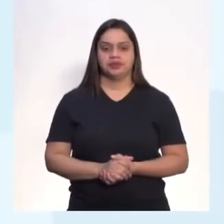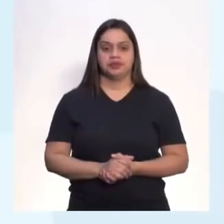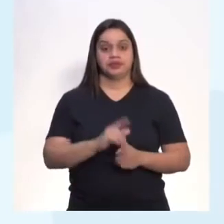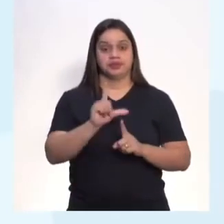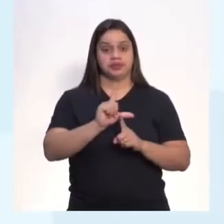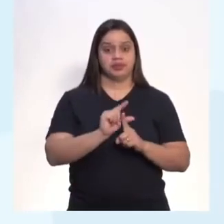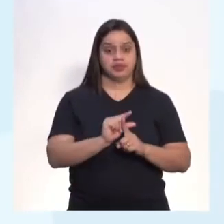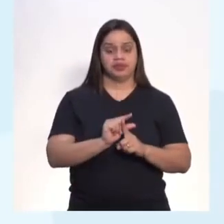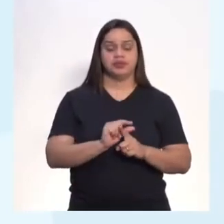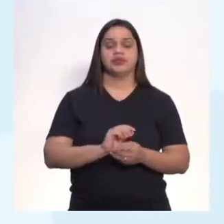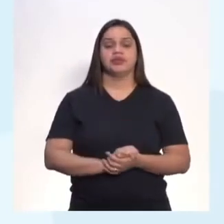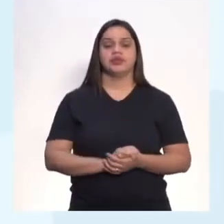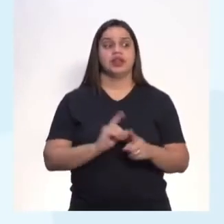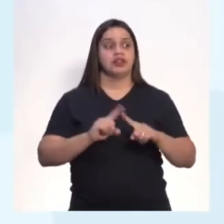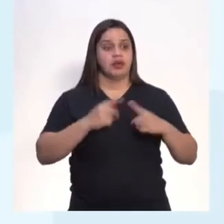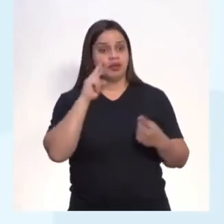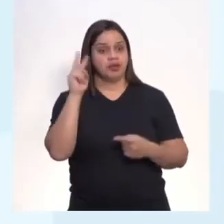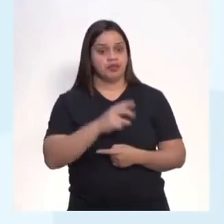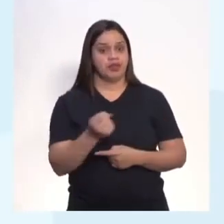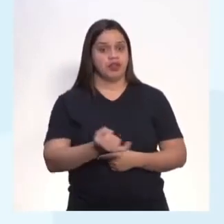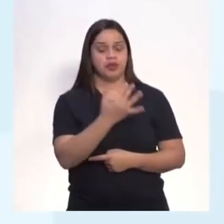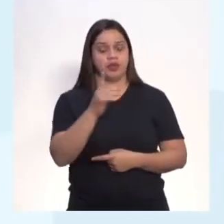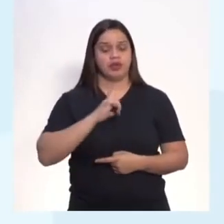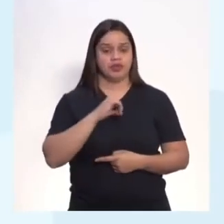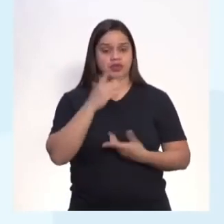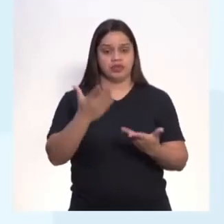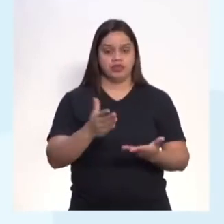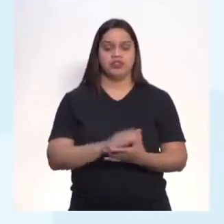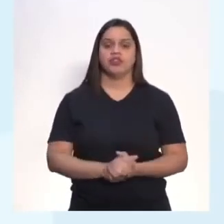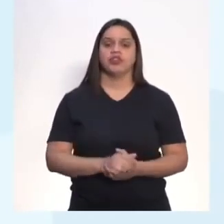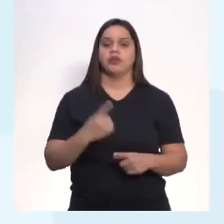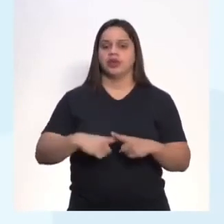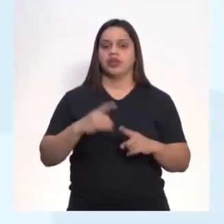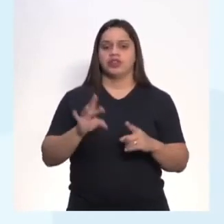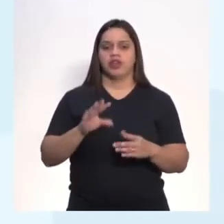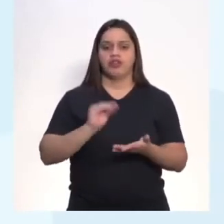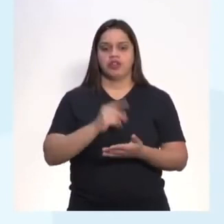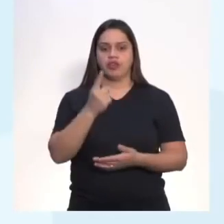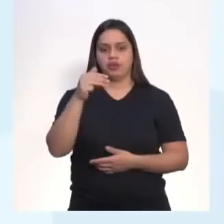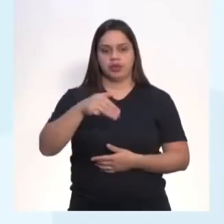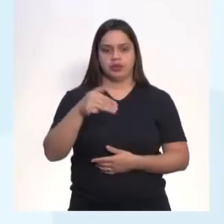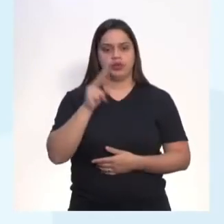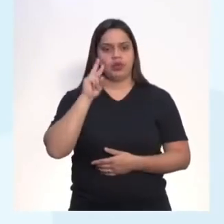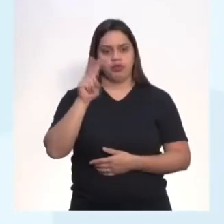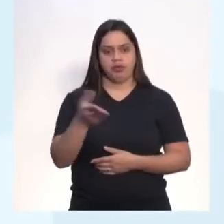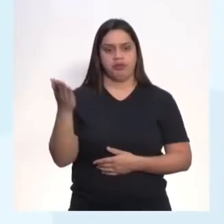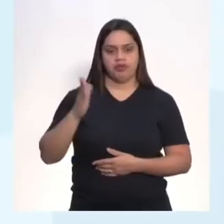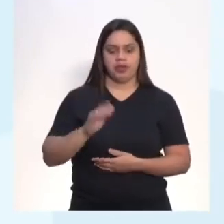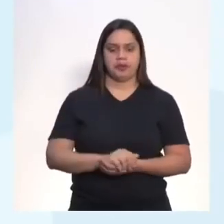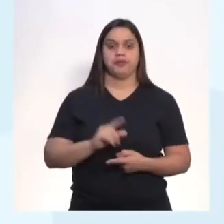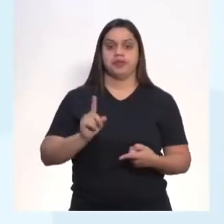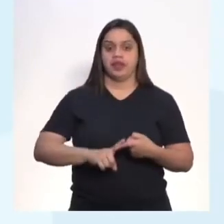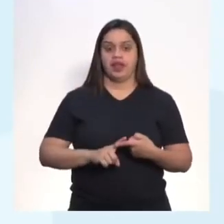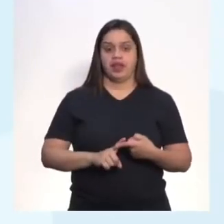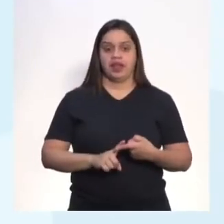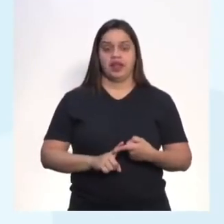Minúsculo, mais um. bora mostrar quantos tinham. Vou Olha, mostrar porque tem 1 minuto. É. Então vamos lá. Ó.